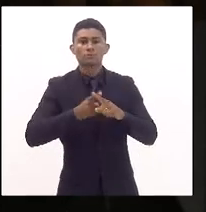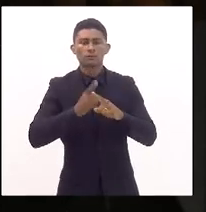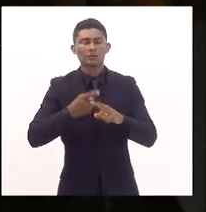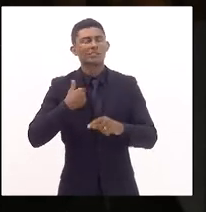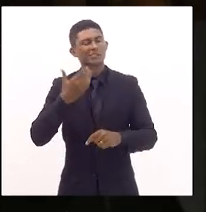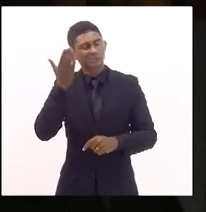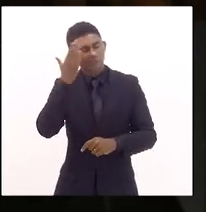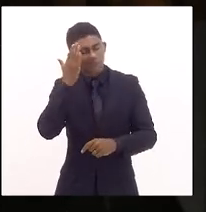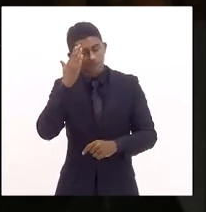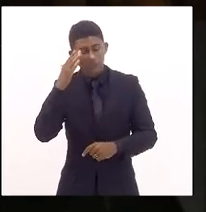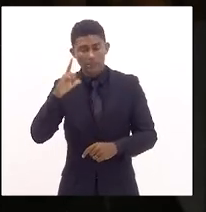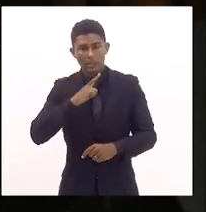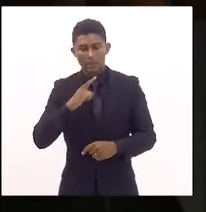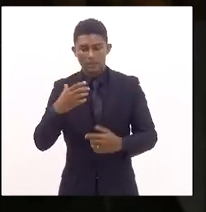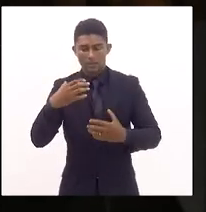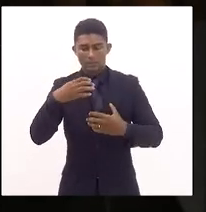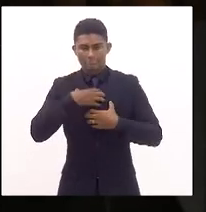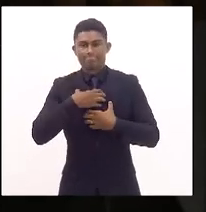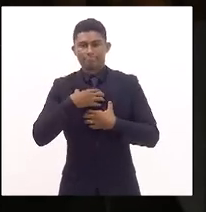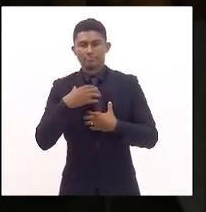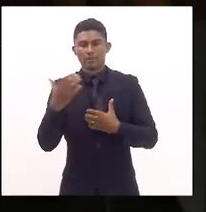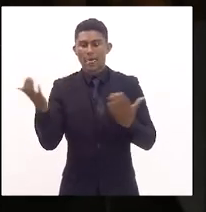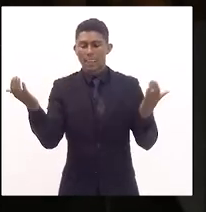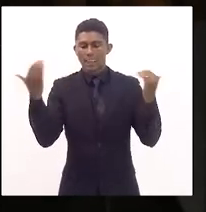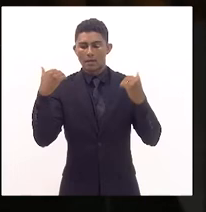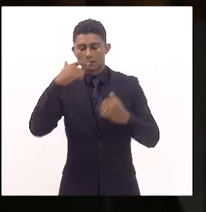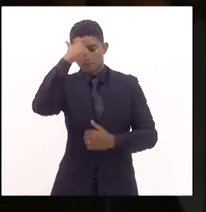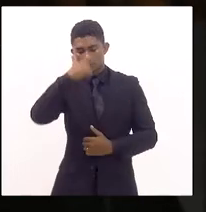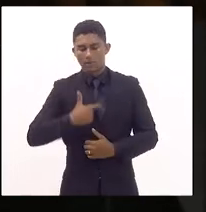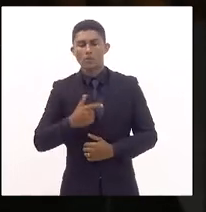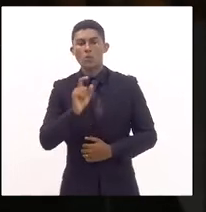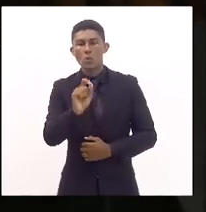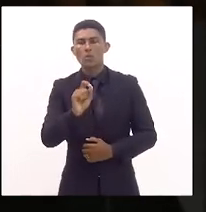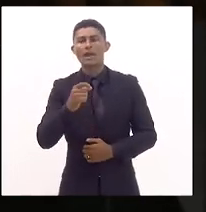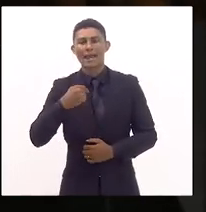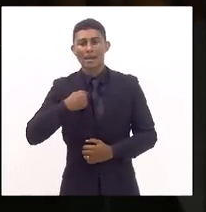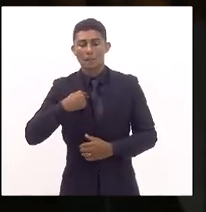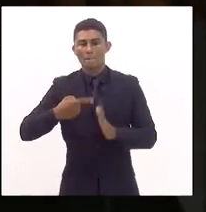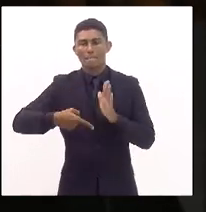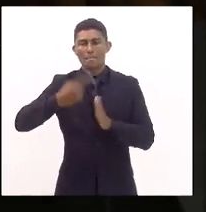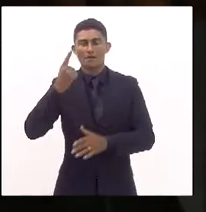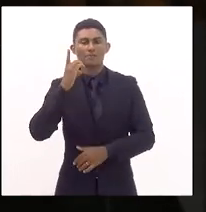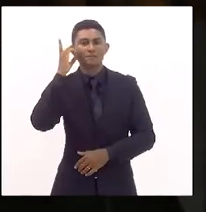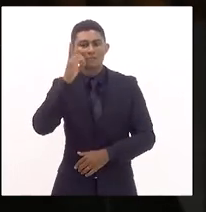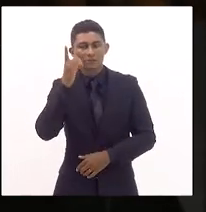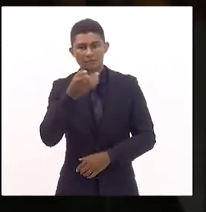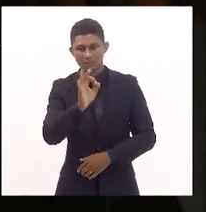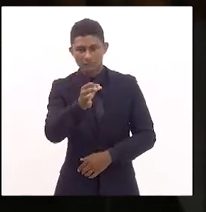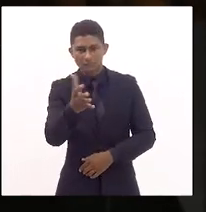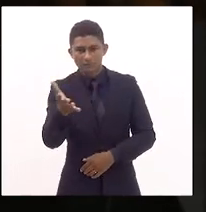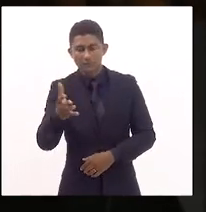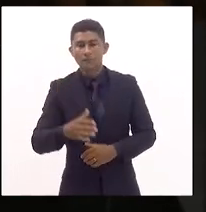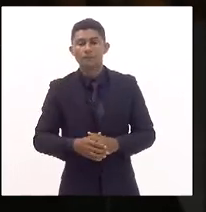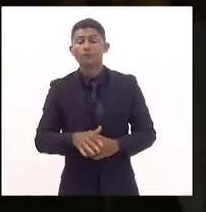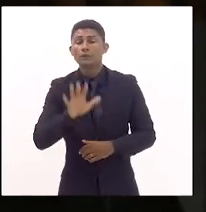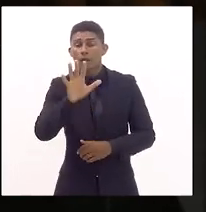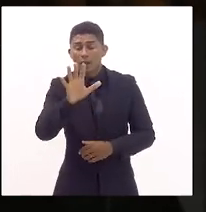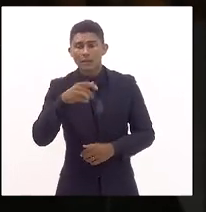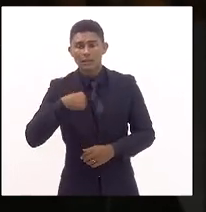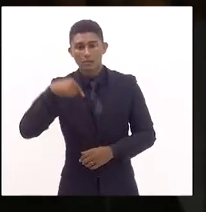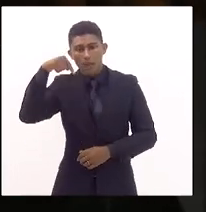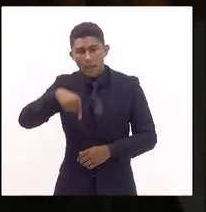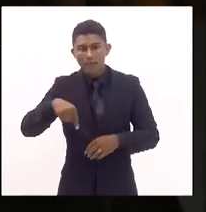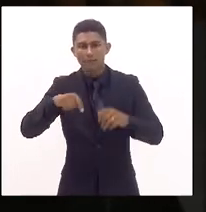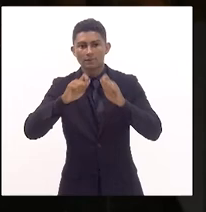coisa que é minha, deputada Marta Rocha. Eu sou uma parlamentar de primeiro mandato, mas eu venho para